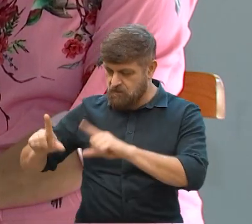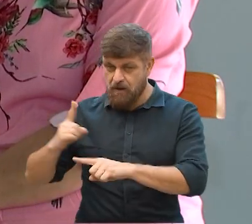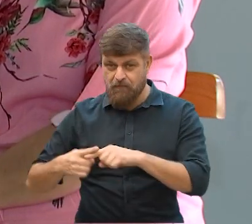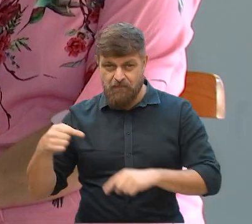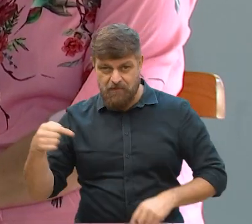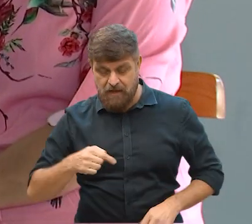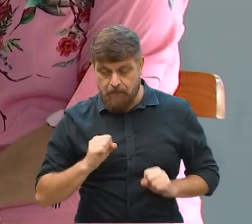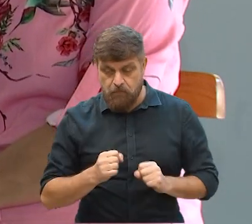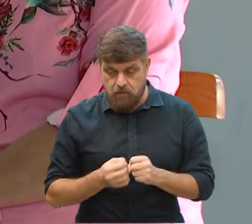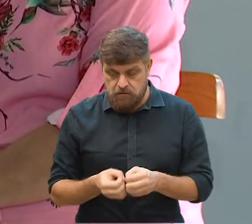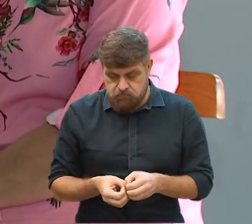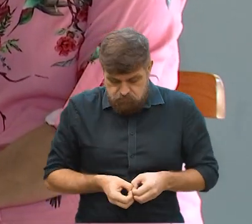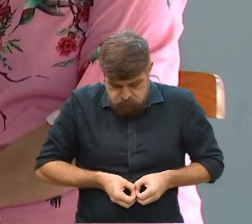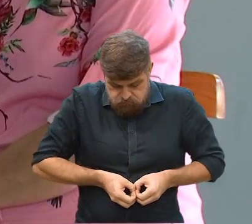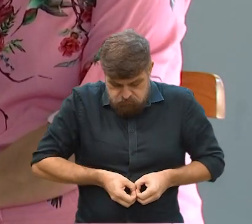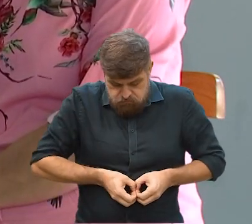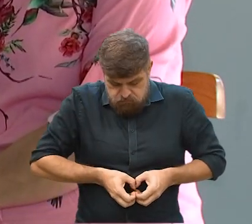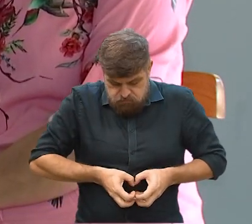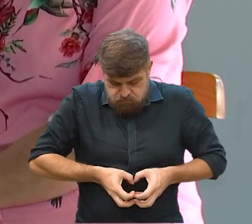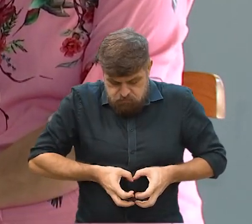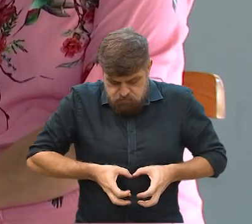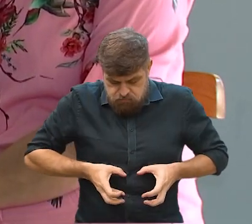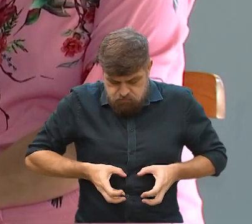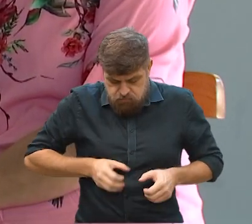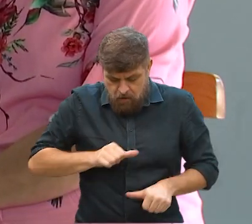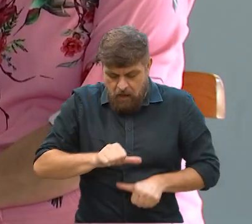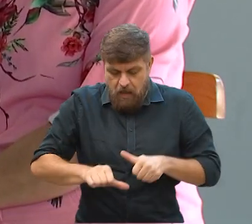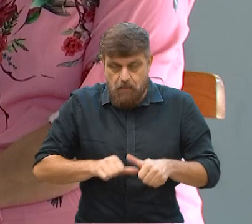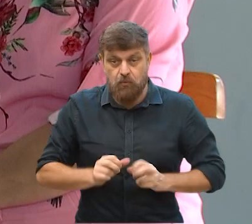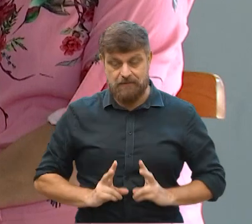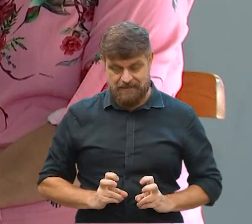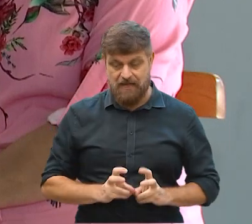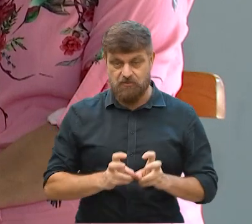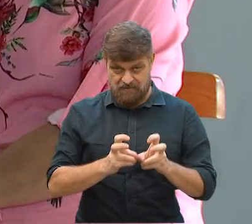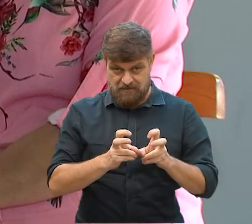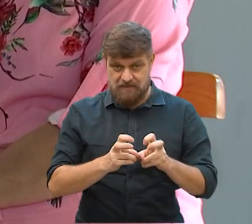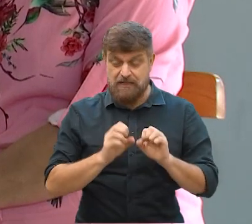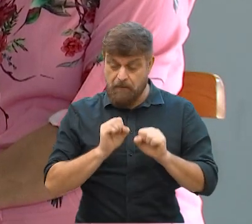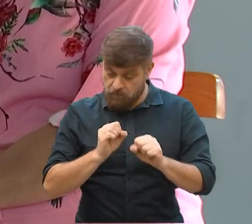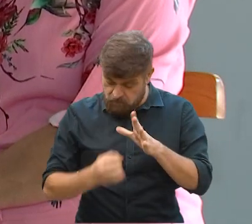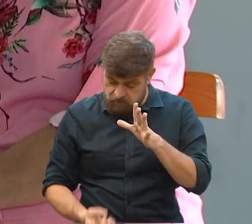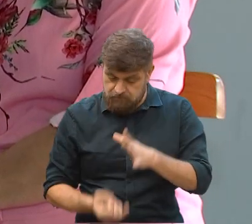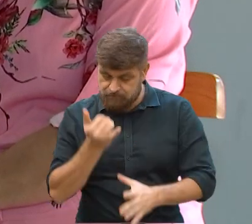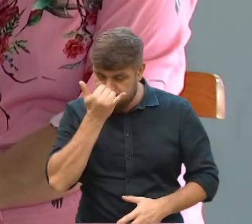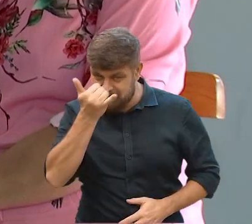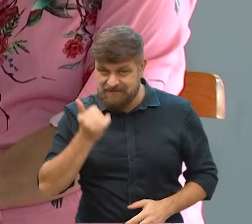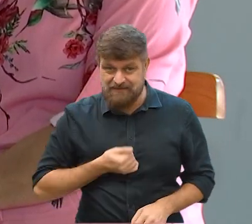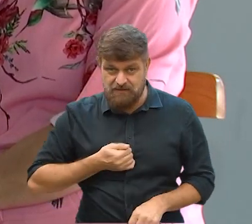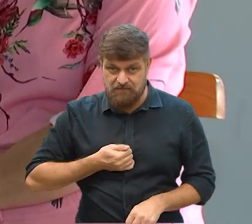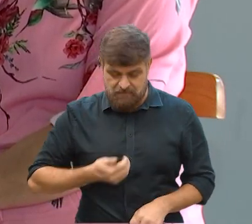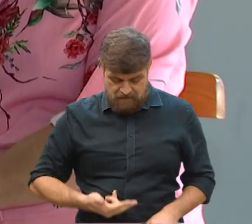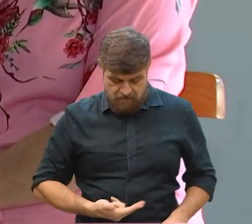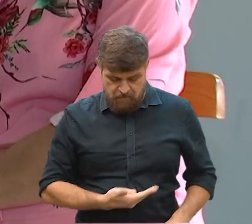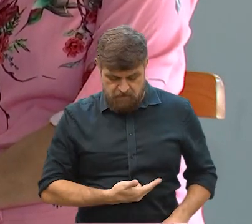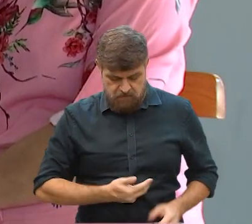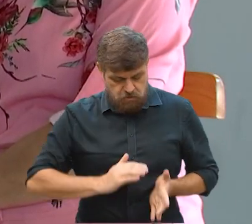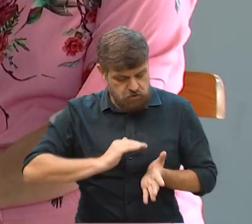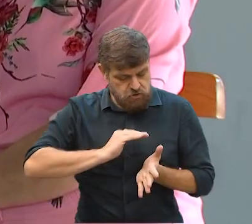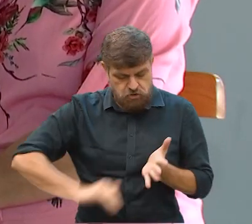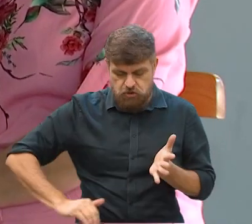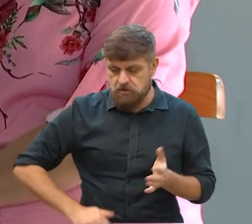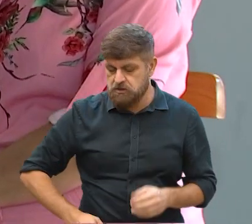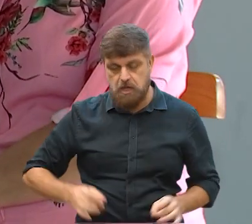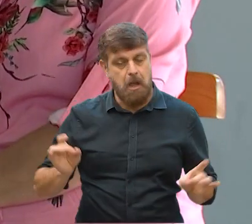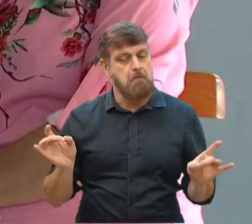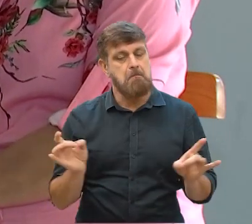pode crescer e pode se transformar num câncer de intestino. E esse pólipo ele é retirado e o problema é resolvido